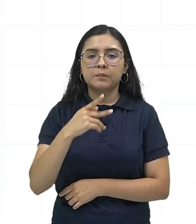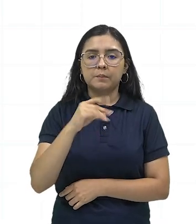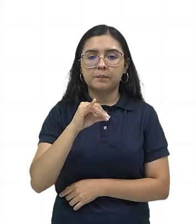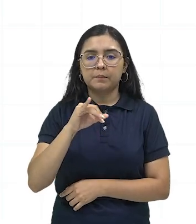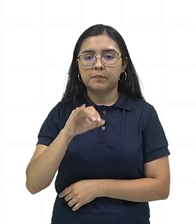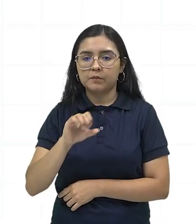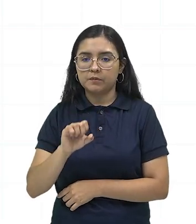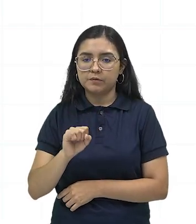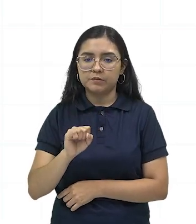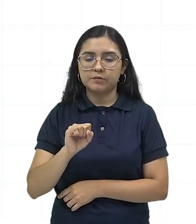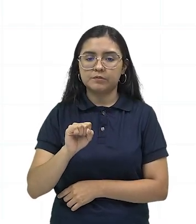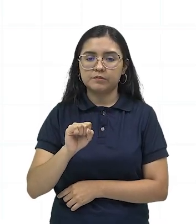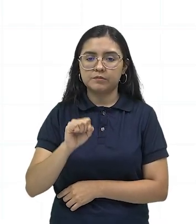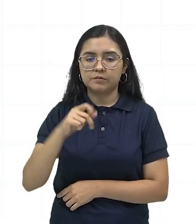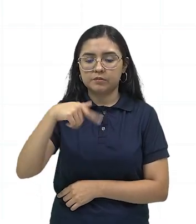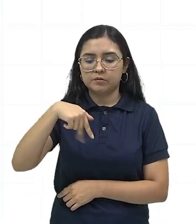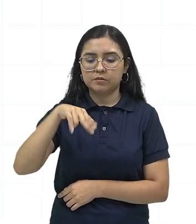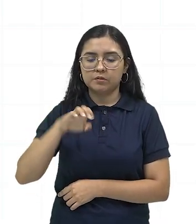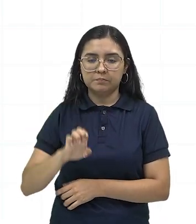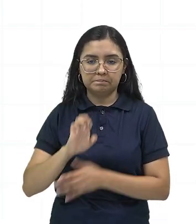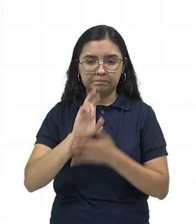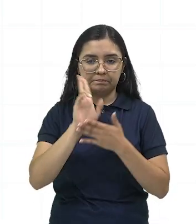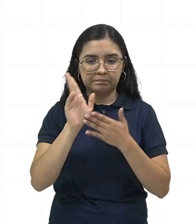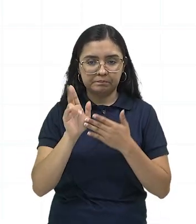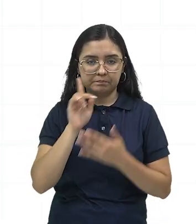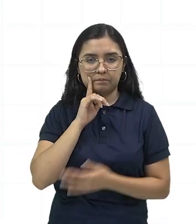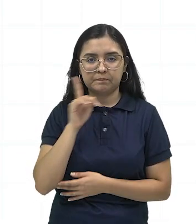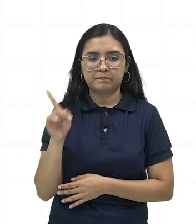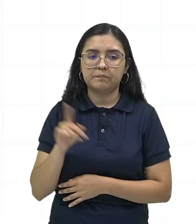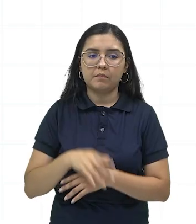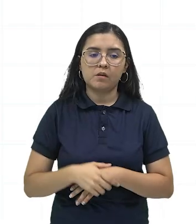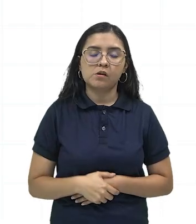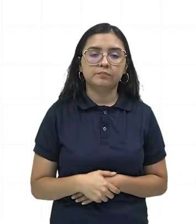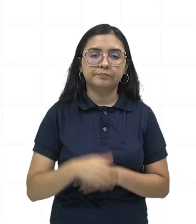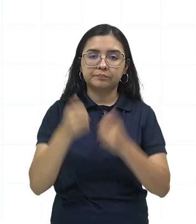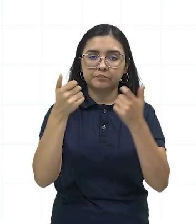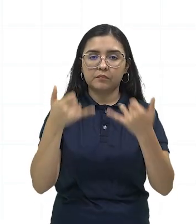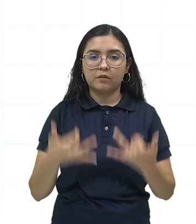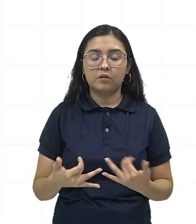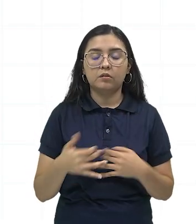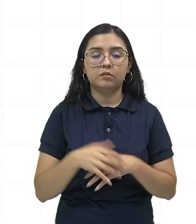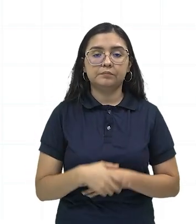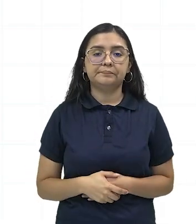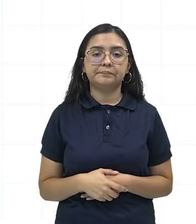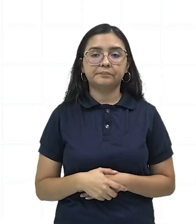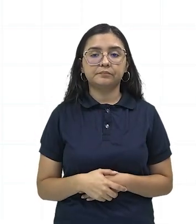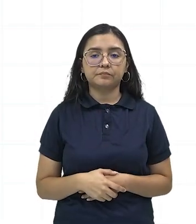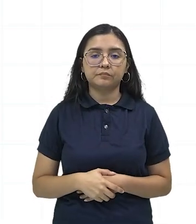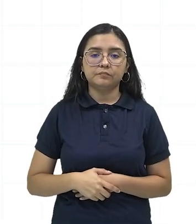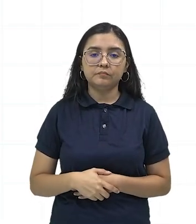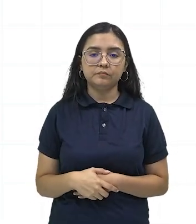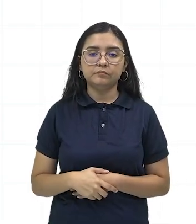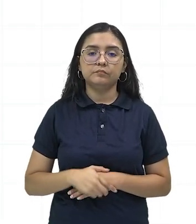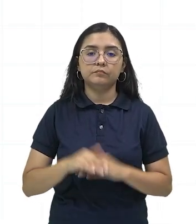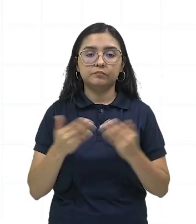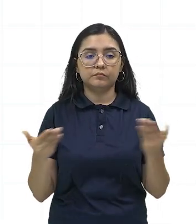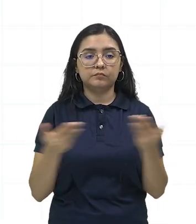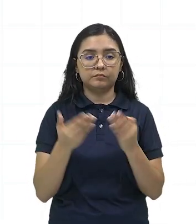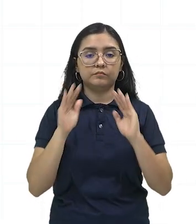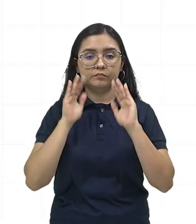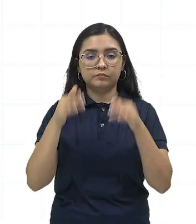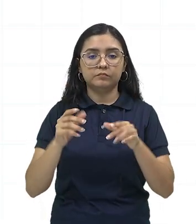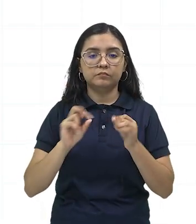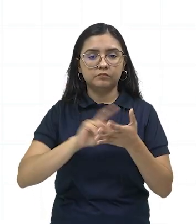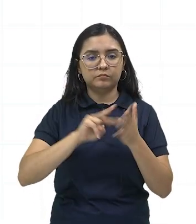vez que, visto que, sendo que, dado que, como. A gente vai falar especificamente agora sobre